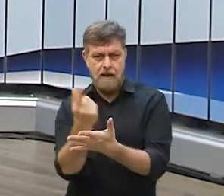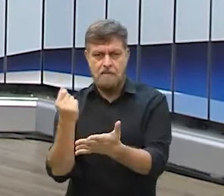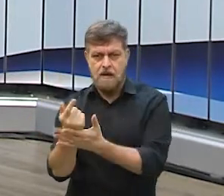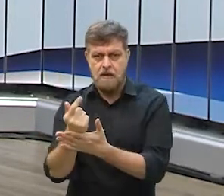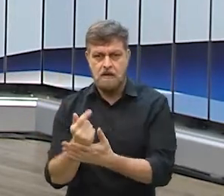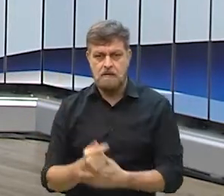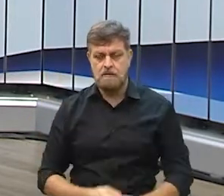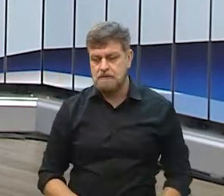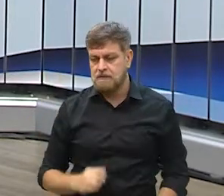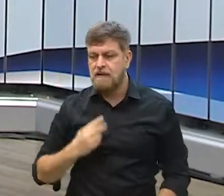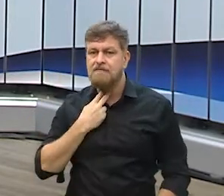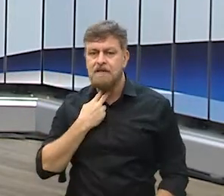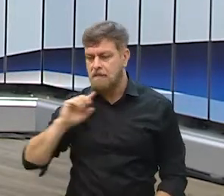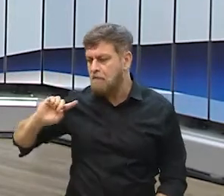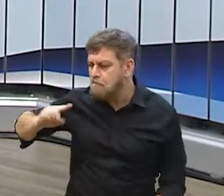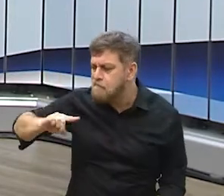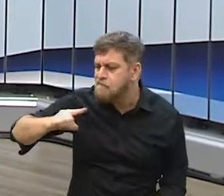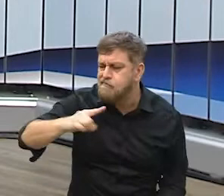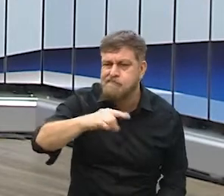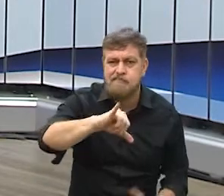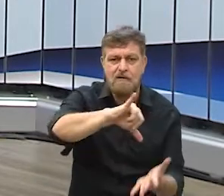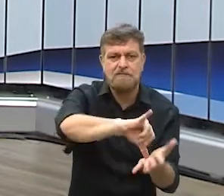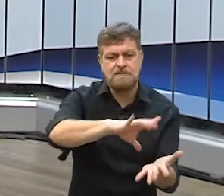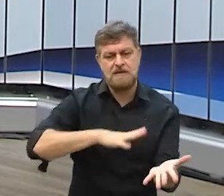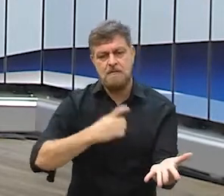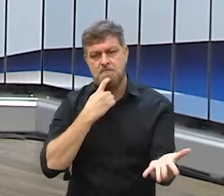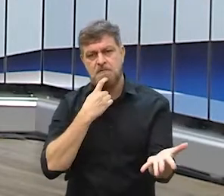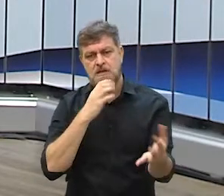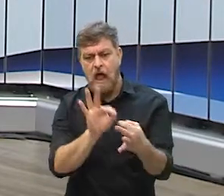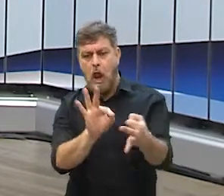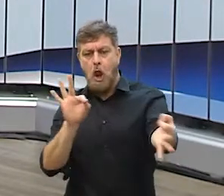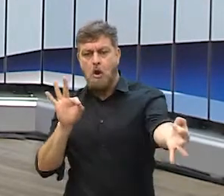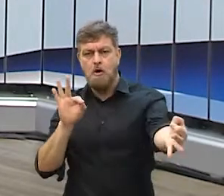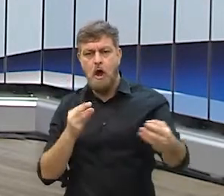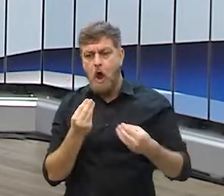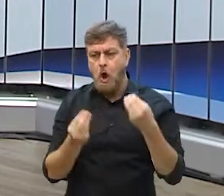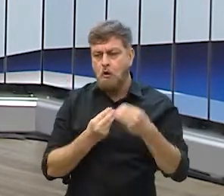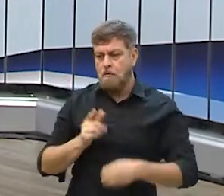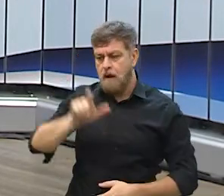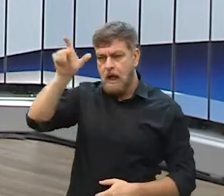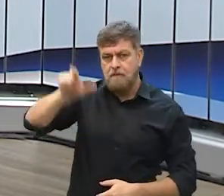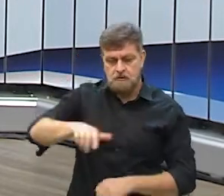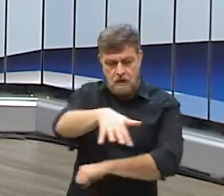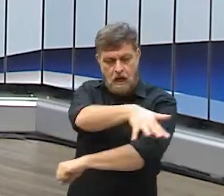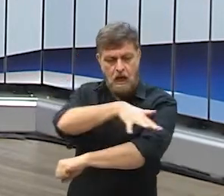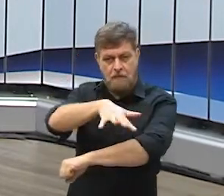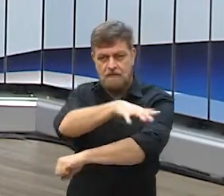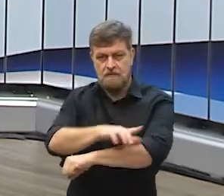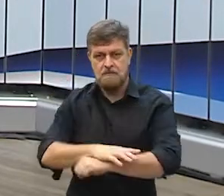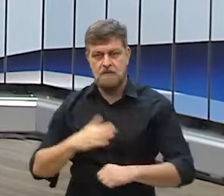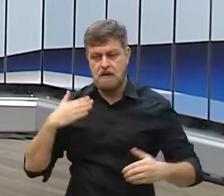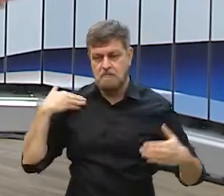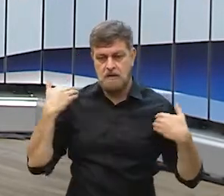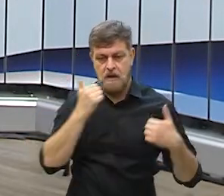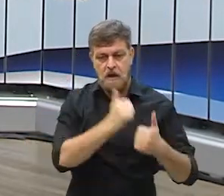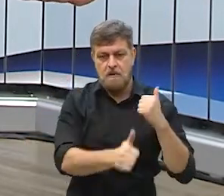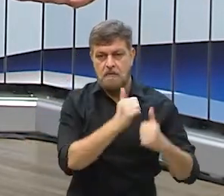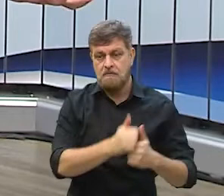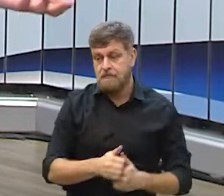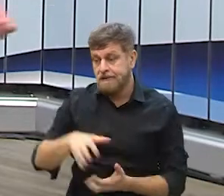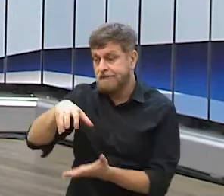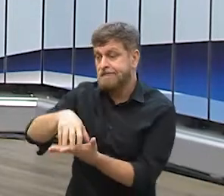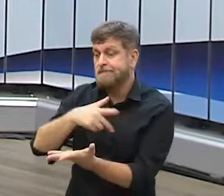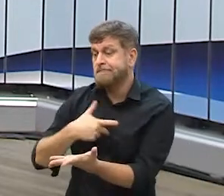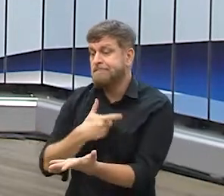se deslocar toda vez para o centro de cidade. Como é que a gente põe isso na balança? Você constrói uma praça para dar esporte, o cara fala, mas não tem médico no meu